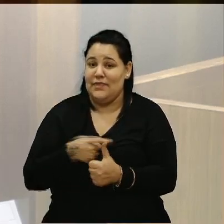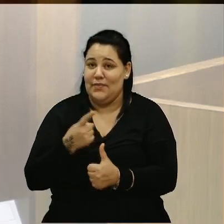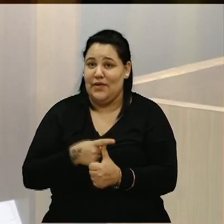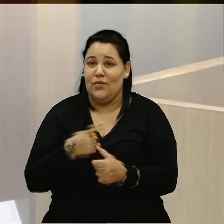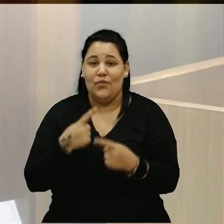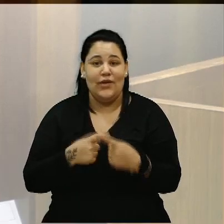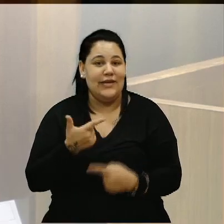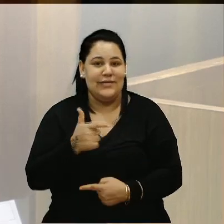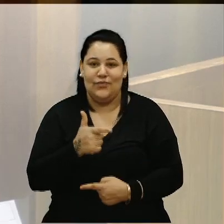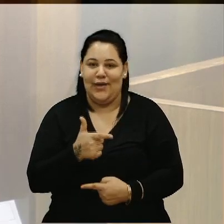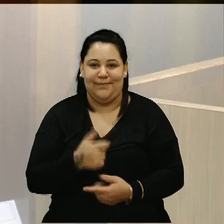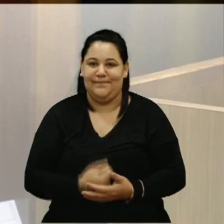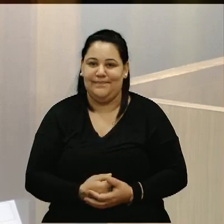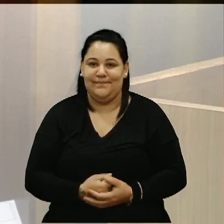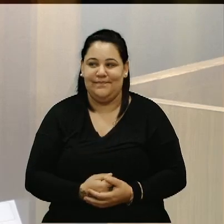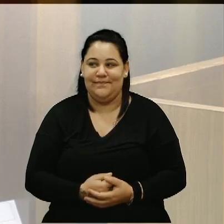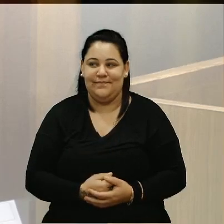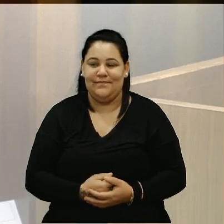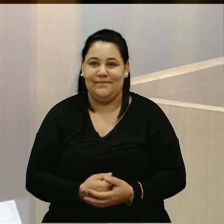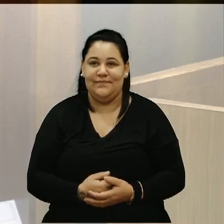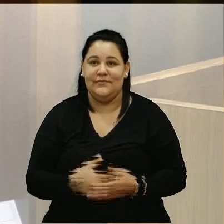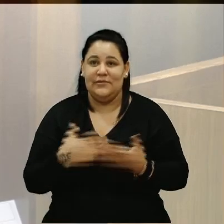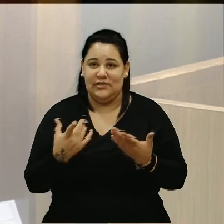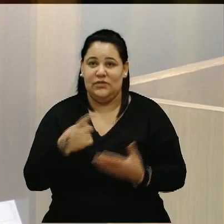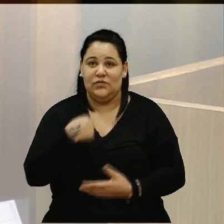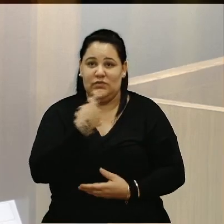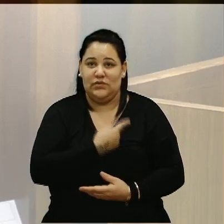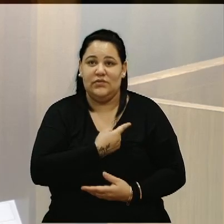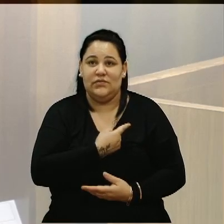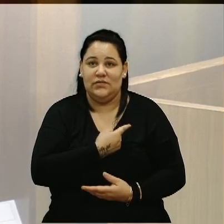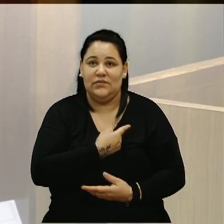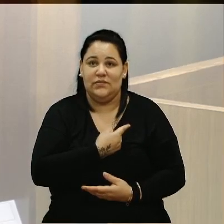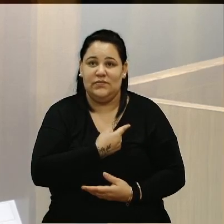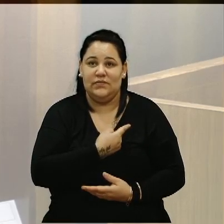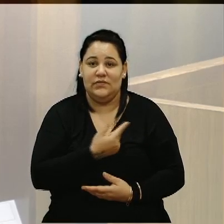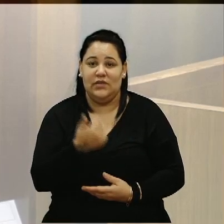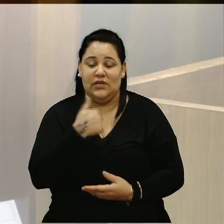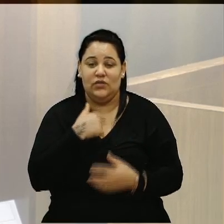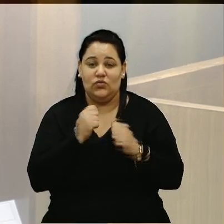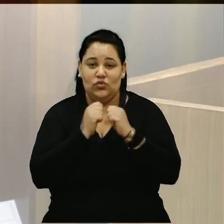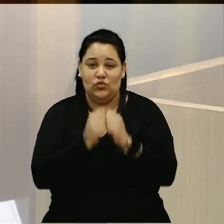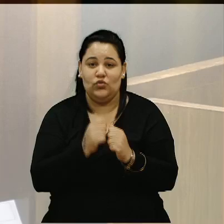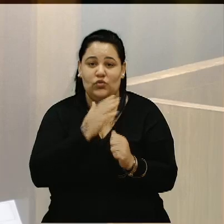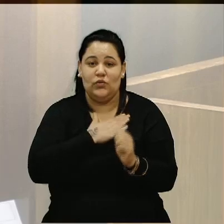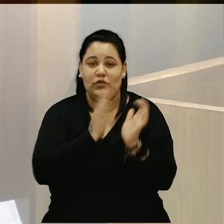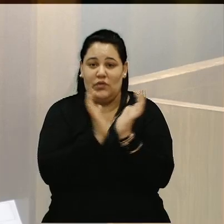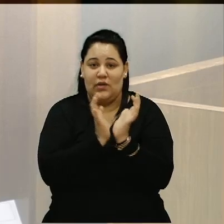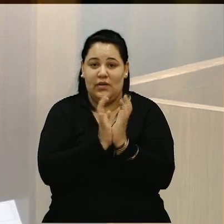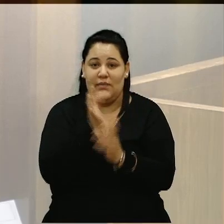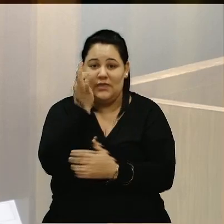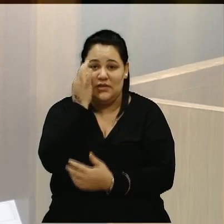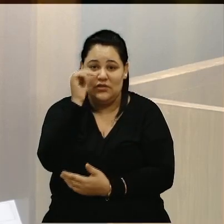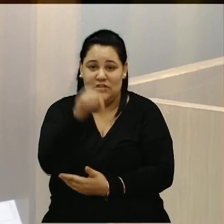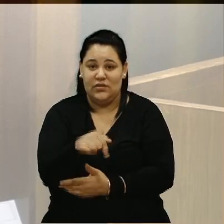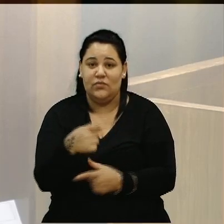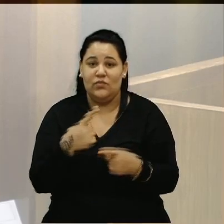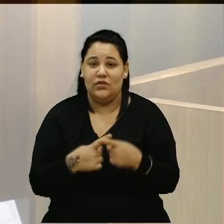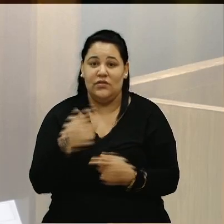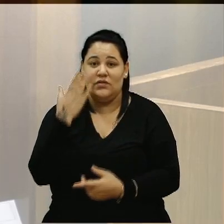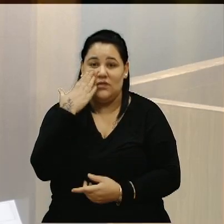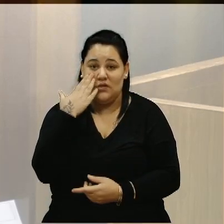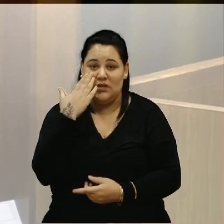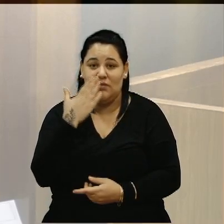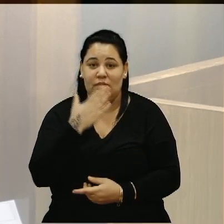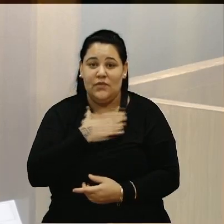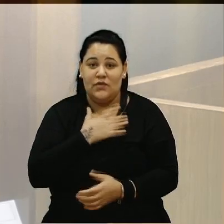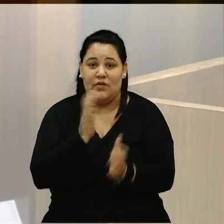têm. Tá? Então, estaremos aí, eu e os meus colegas que estão aqui, porque eu sei que os meus colegas todos fazem a